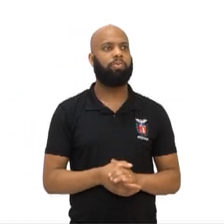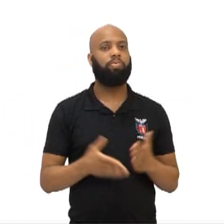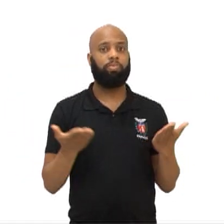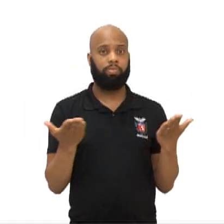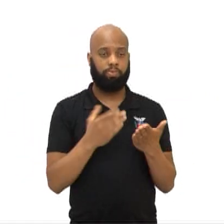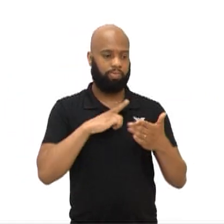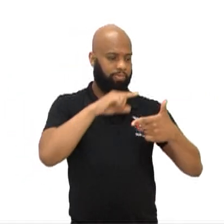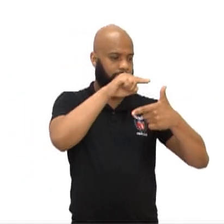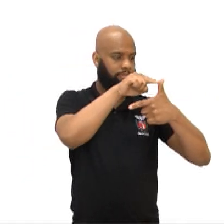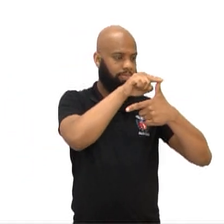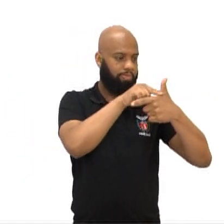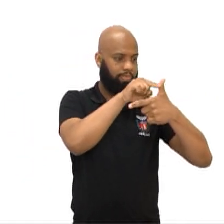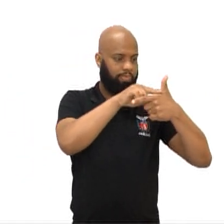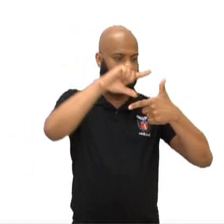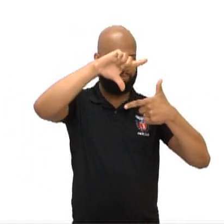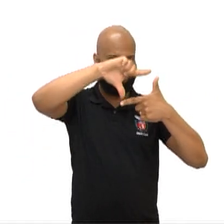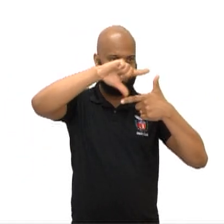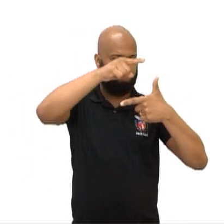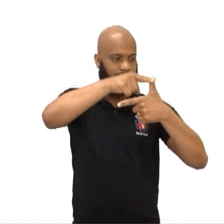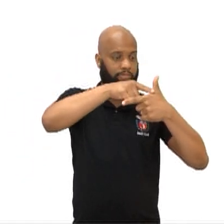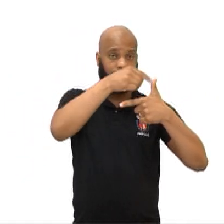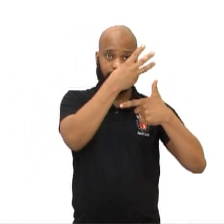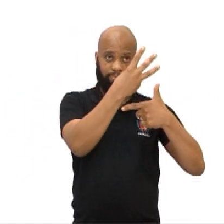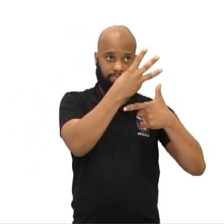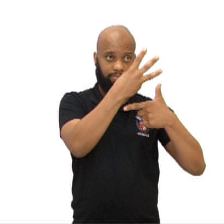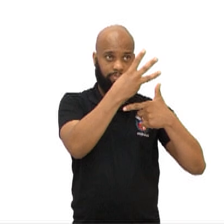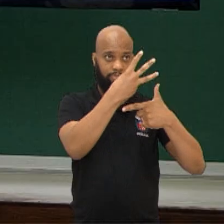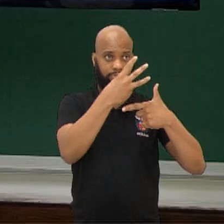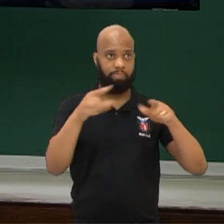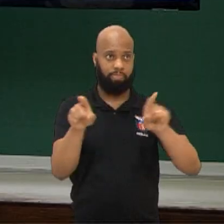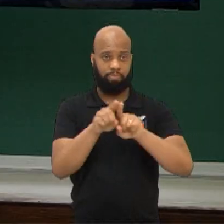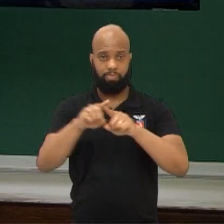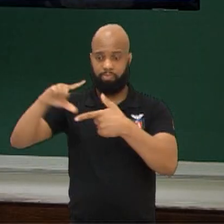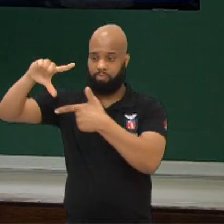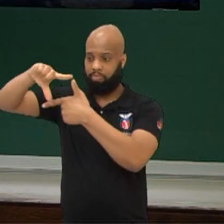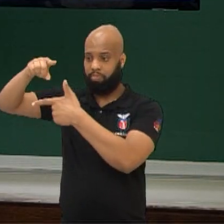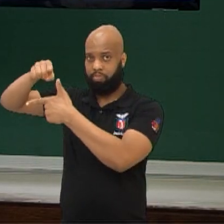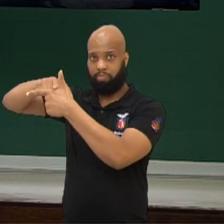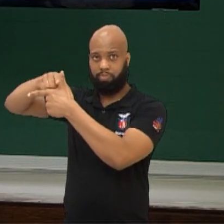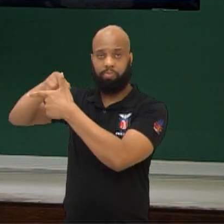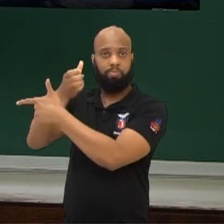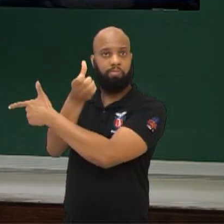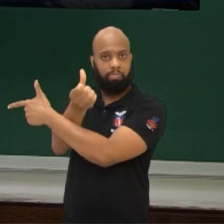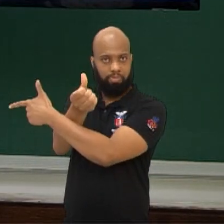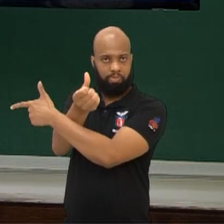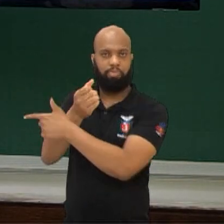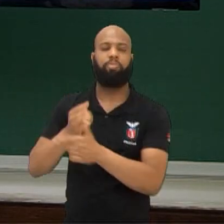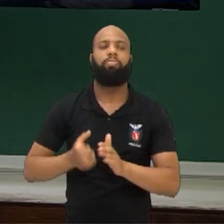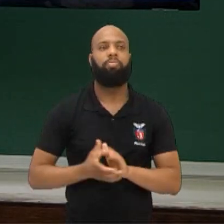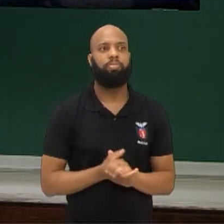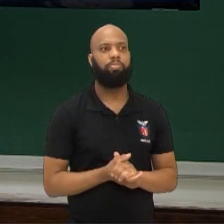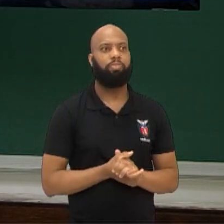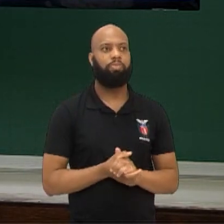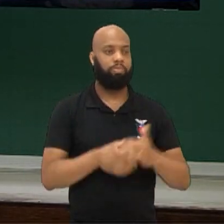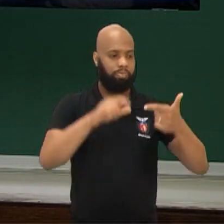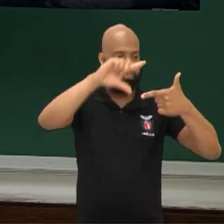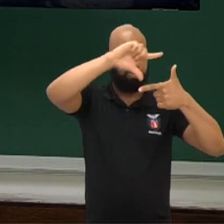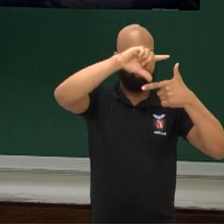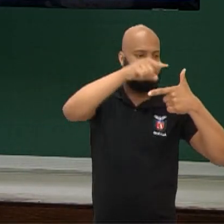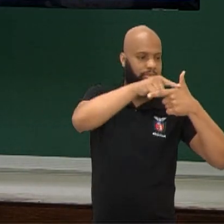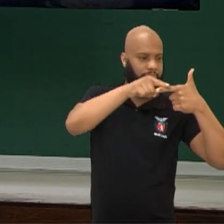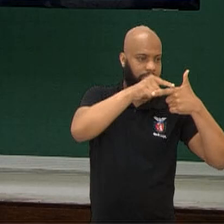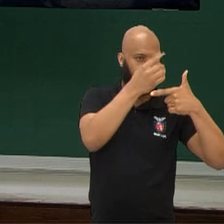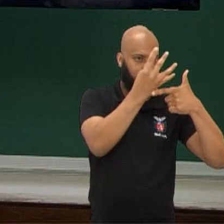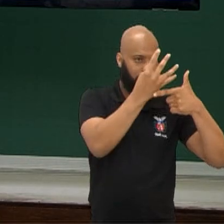nessa altura de 3 centímetros para essa altura de 6 centímetros. Eu tenho essa base